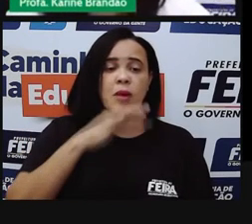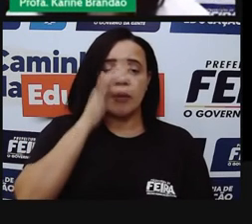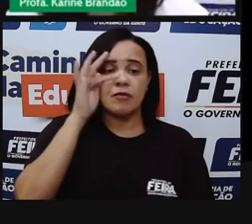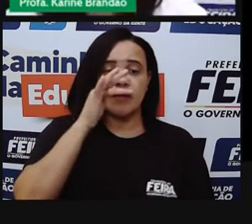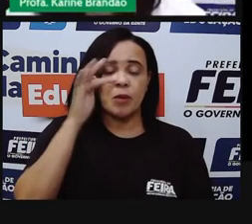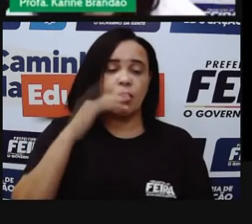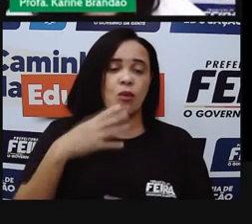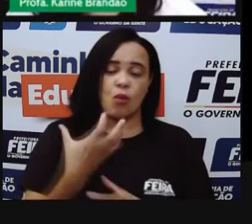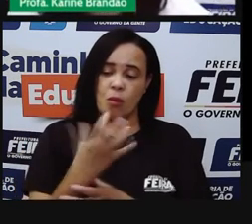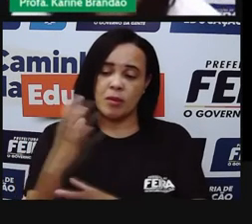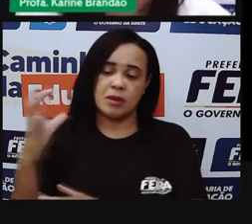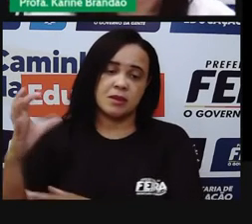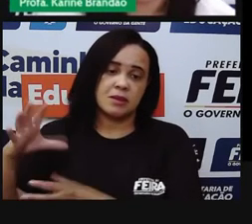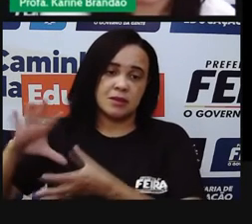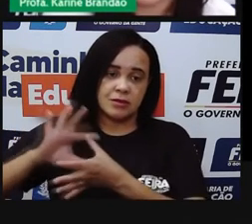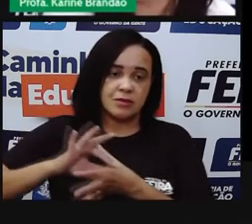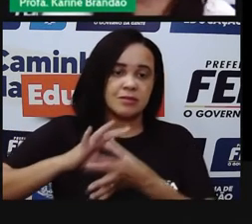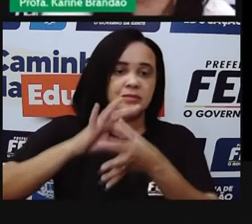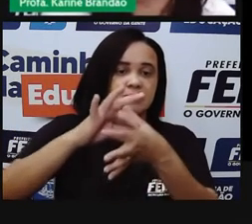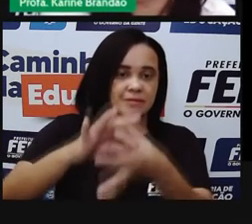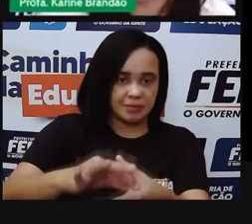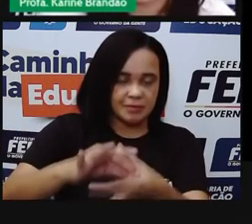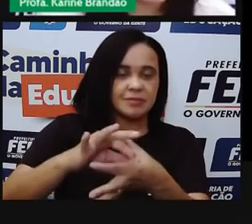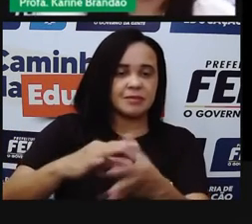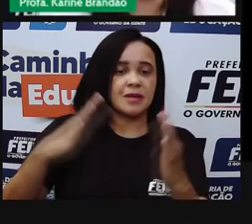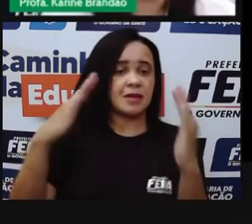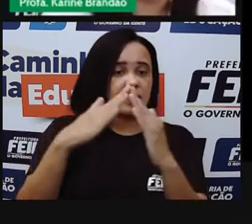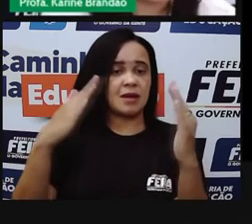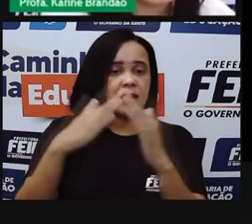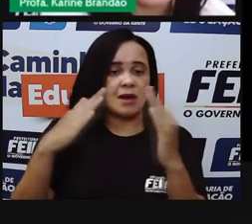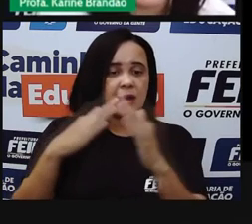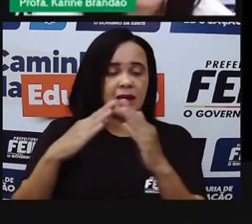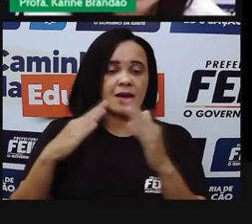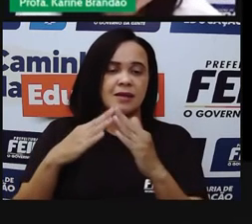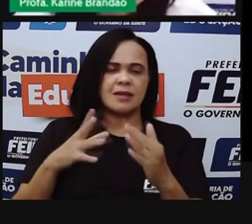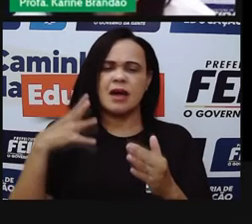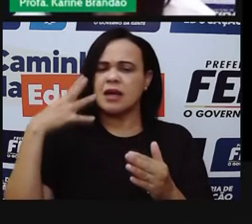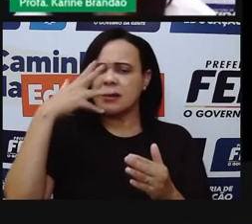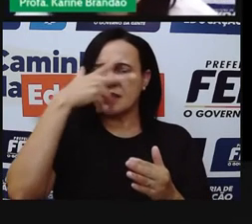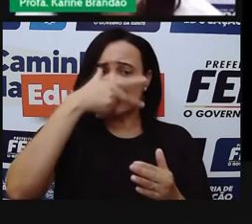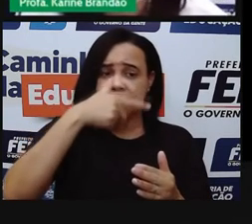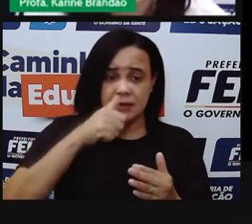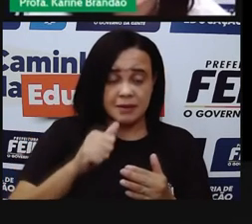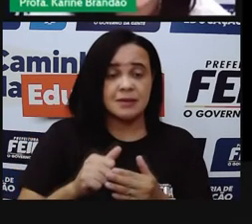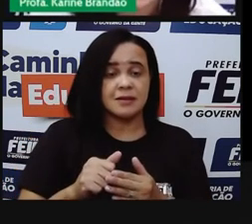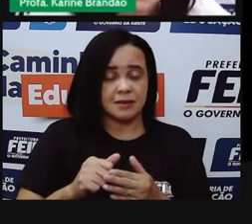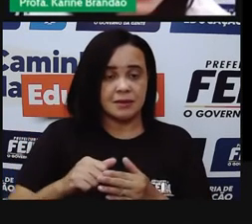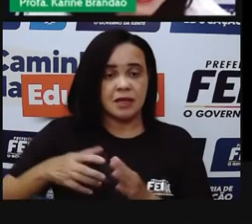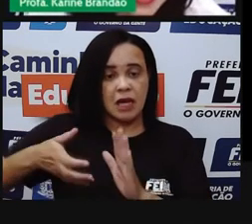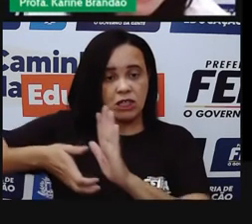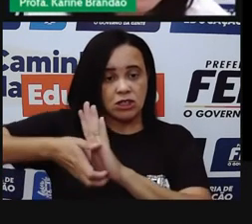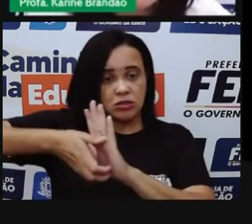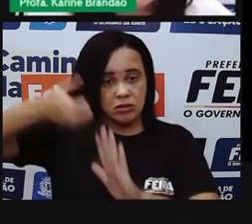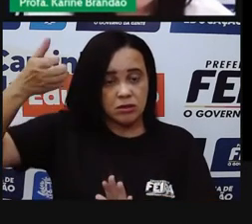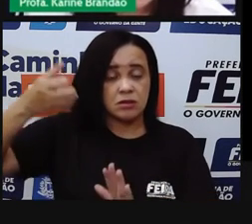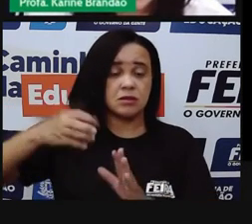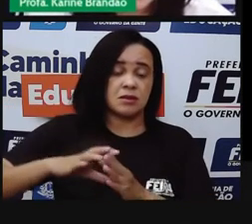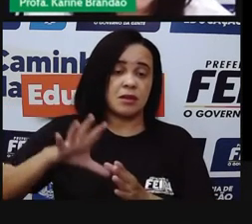de uma planta e vou carregar lá para minha casa, que eu achei linda essa planta aqui. Ou então,